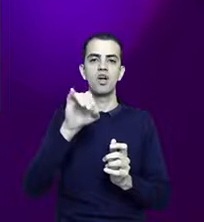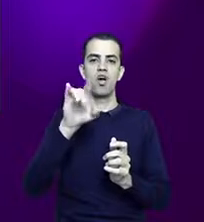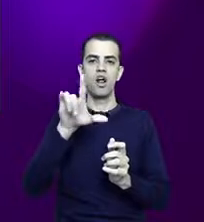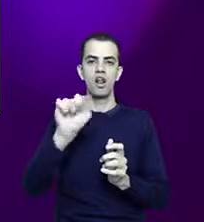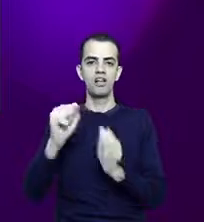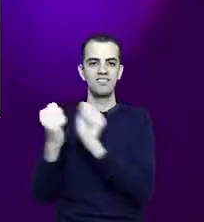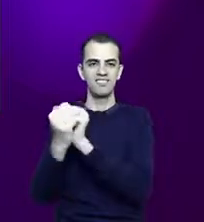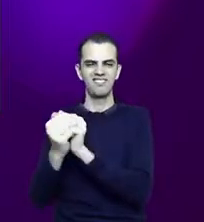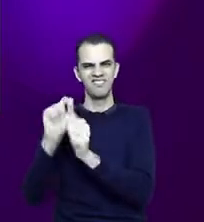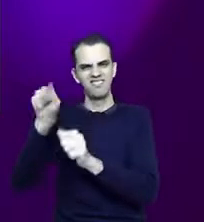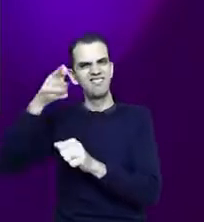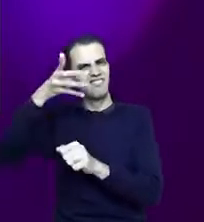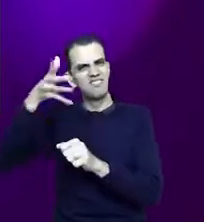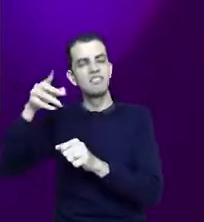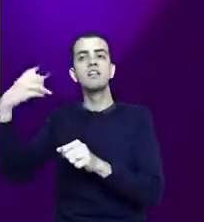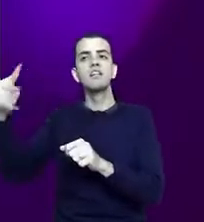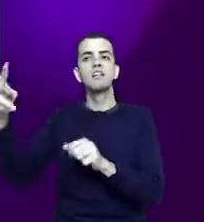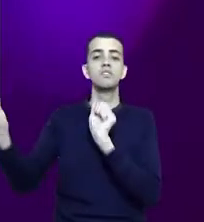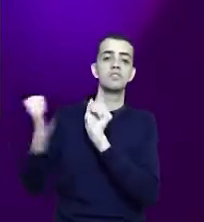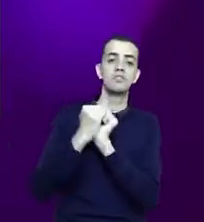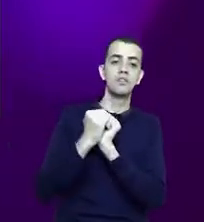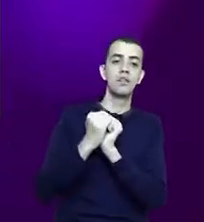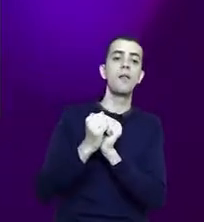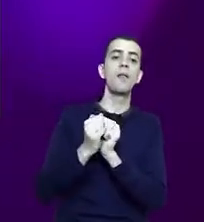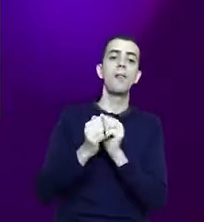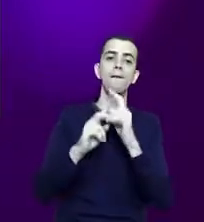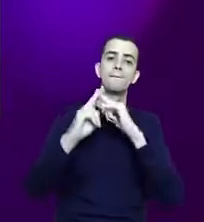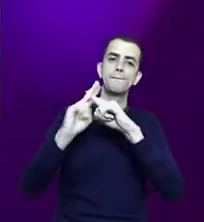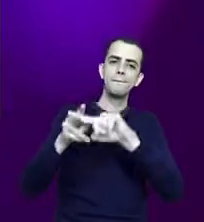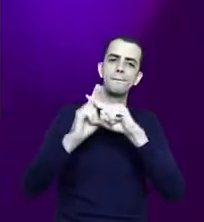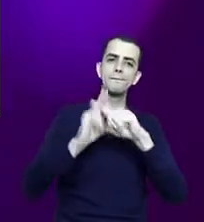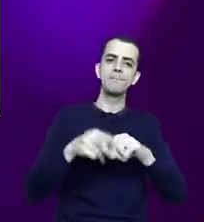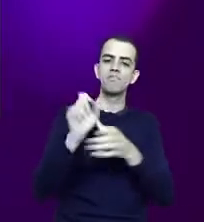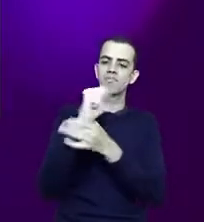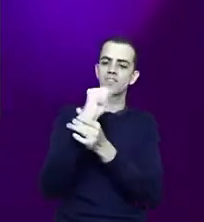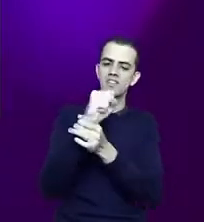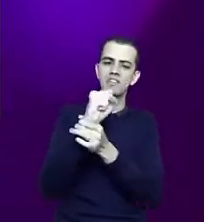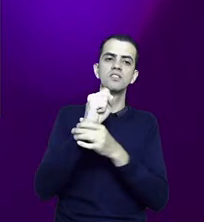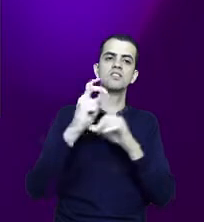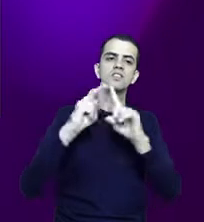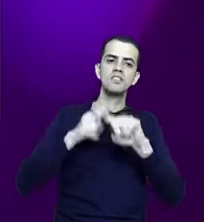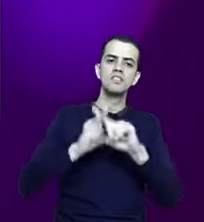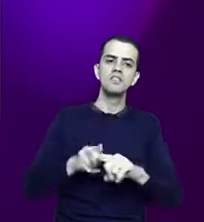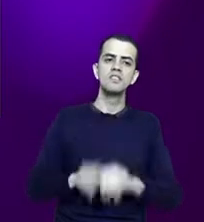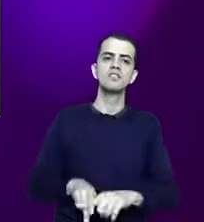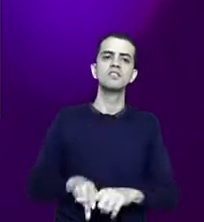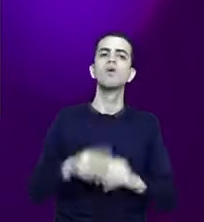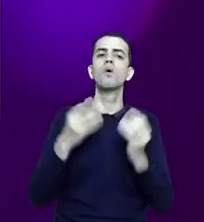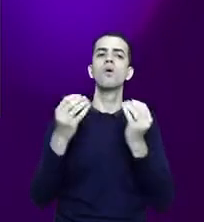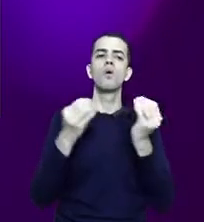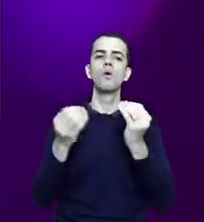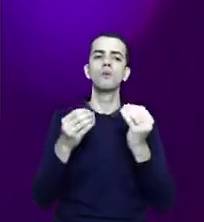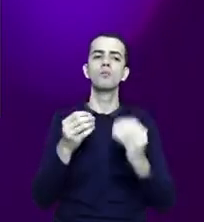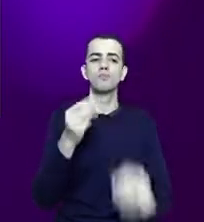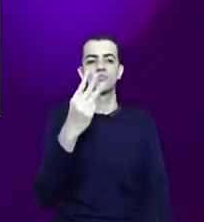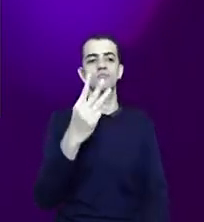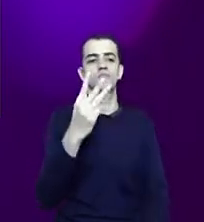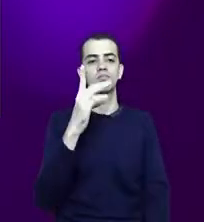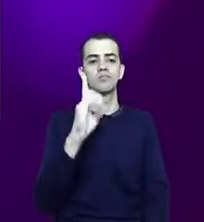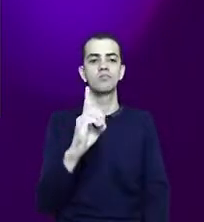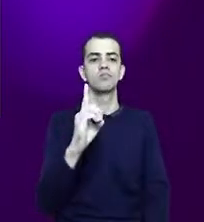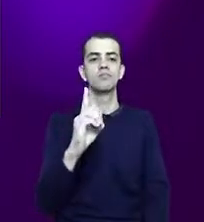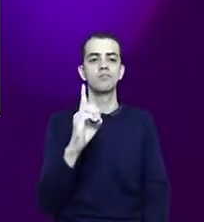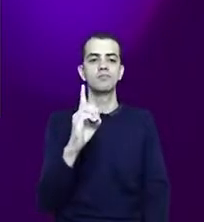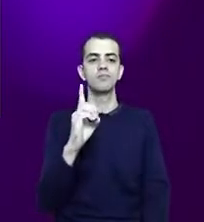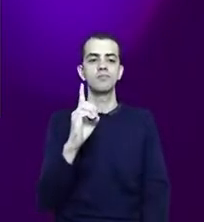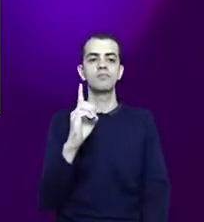prototipagem, um protocolo de correção dessas deformidades, utilizando um método em que a